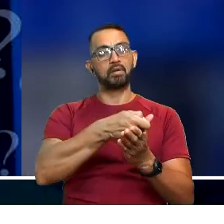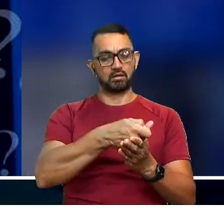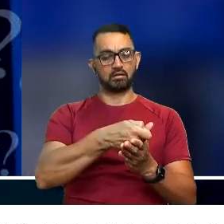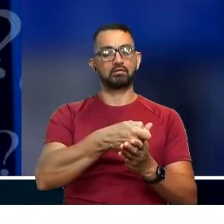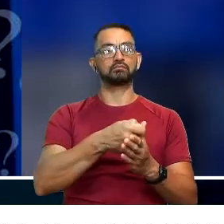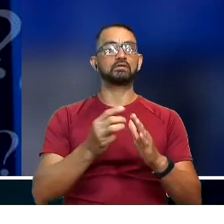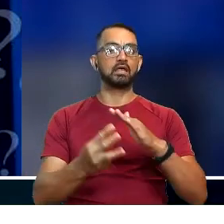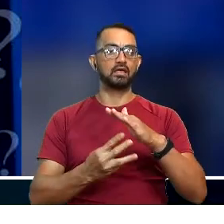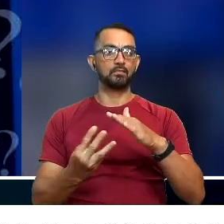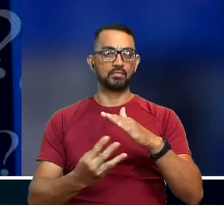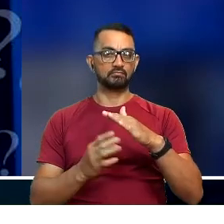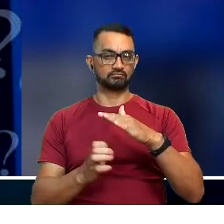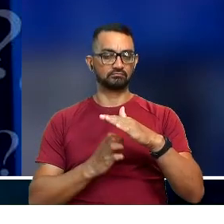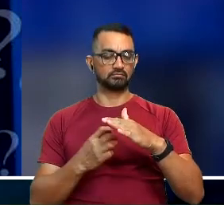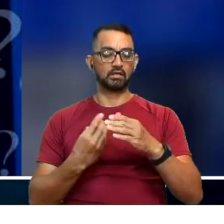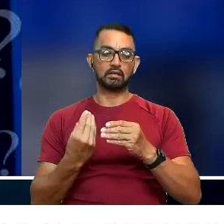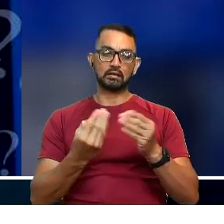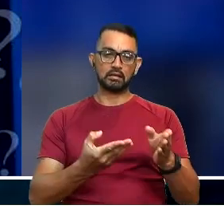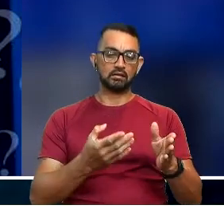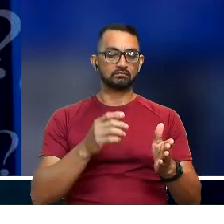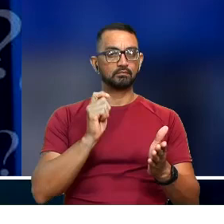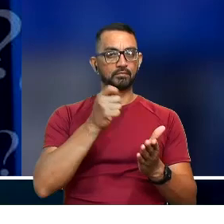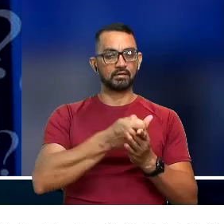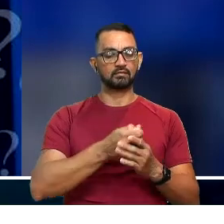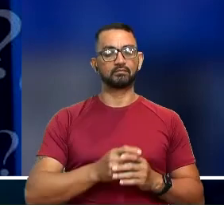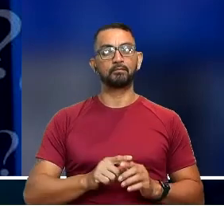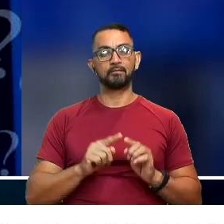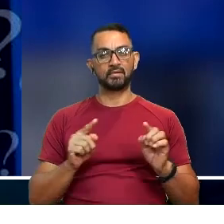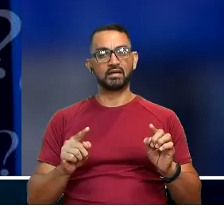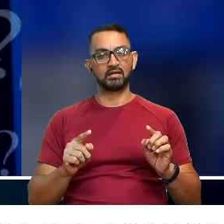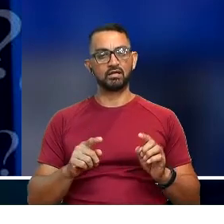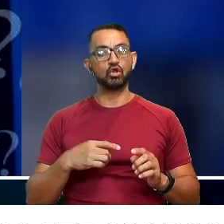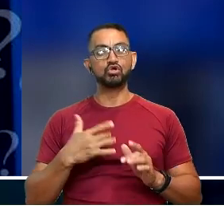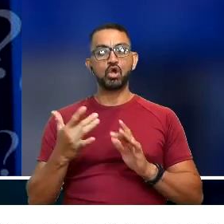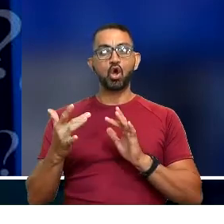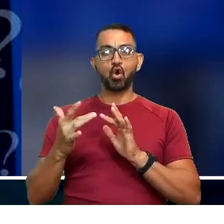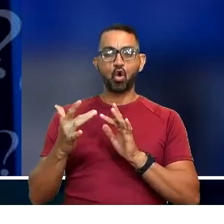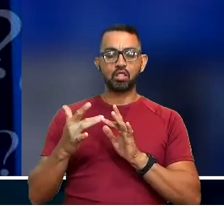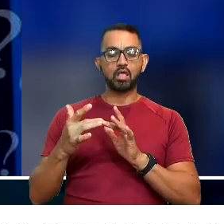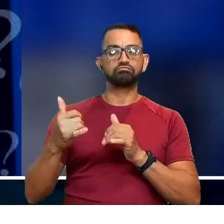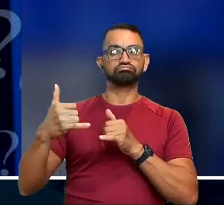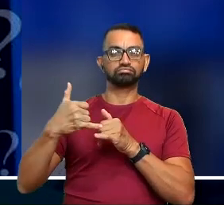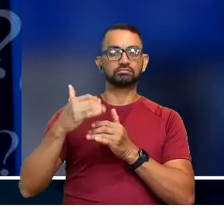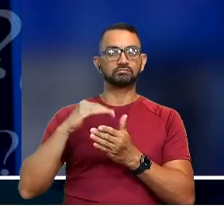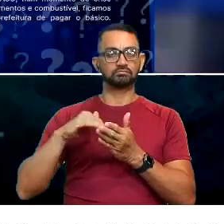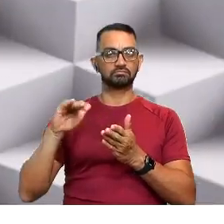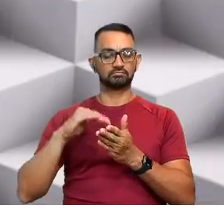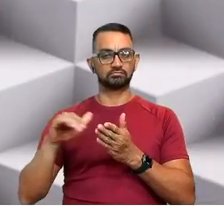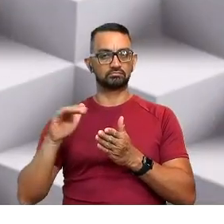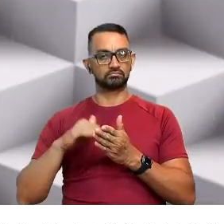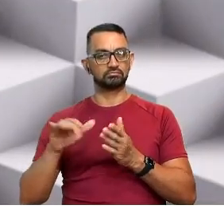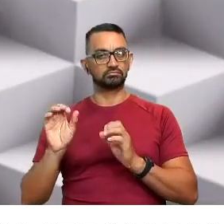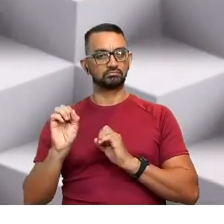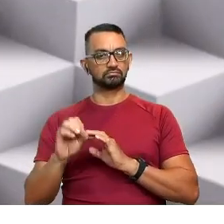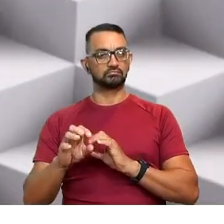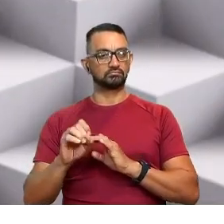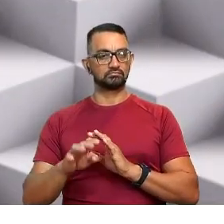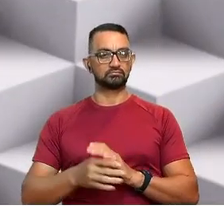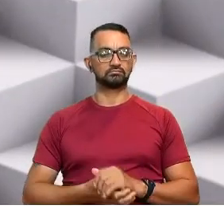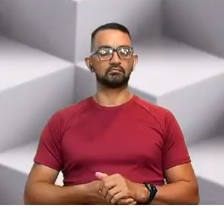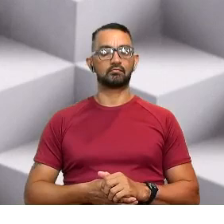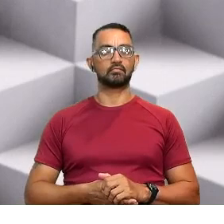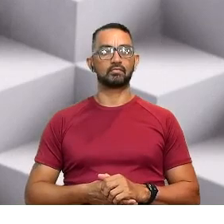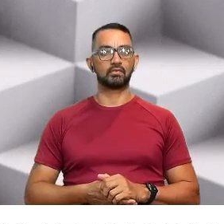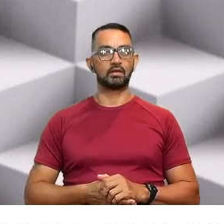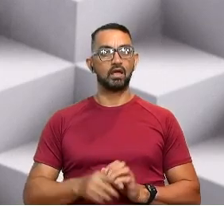terceirizada a possa repassar esse valor a eles que são bom cistas mas a gente entrou em contato com a Secretaria Municipal de